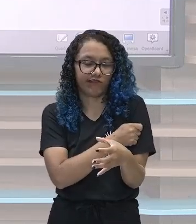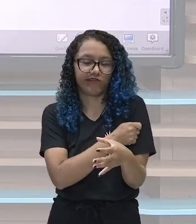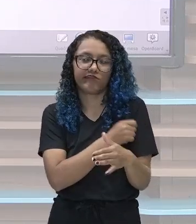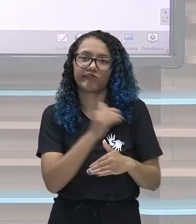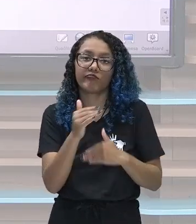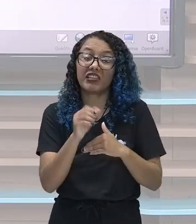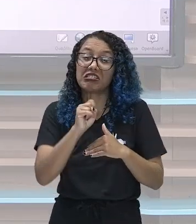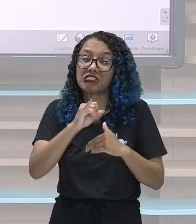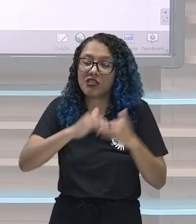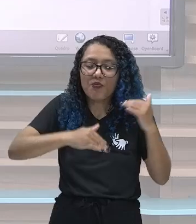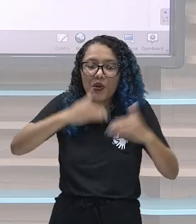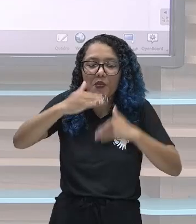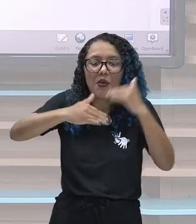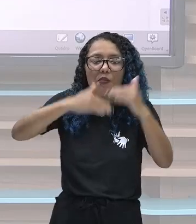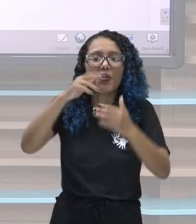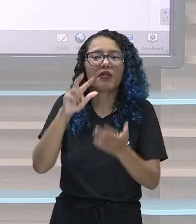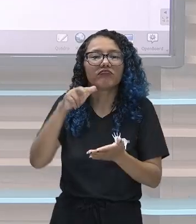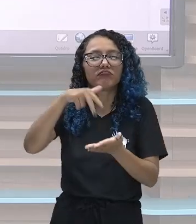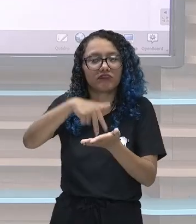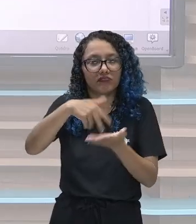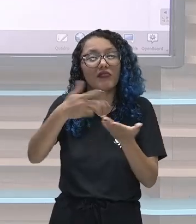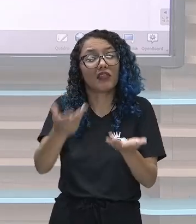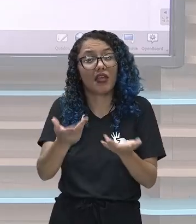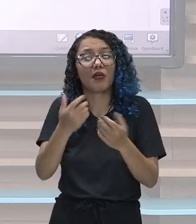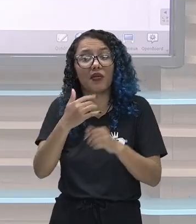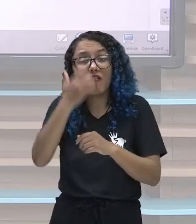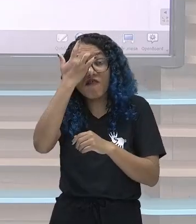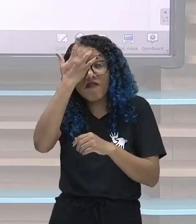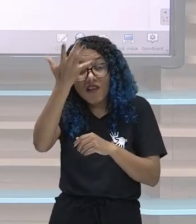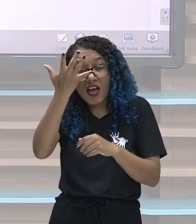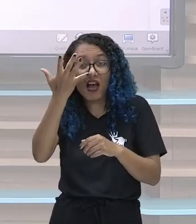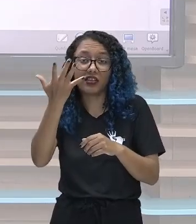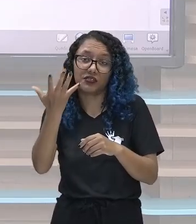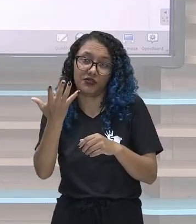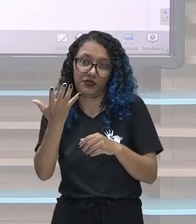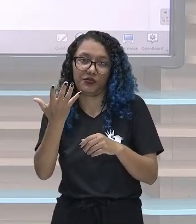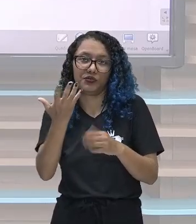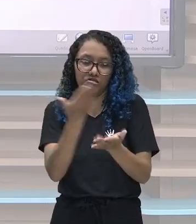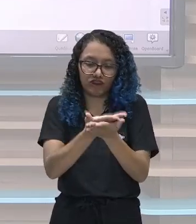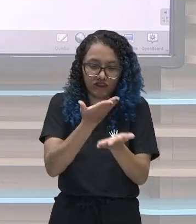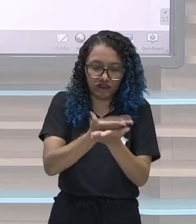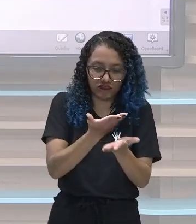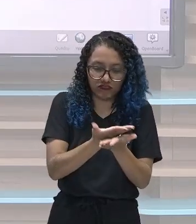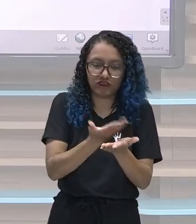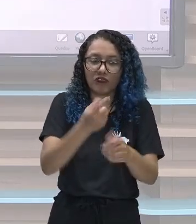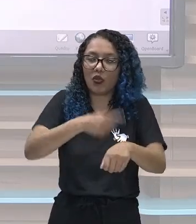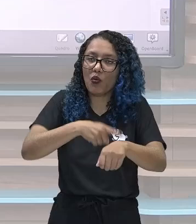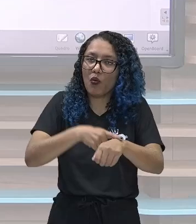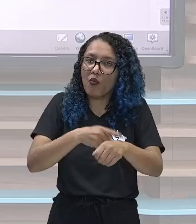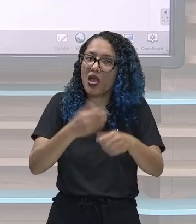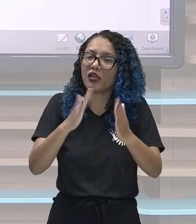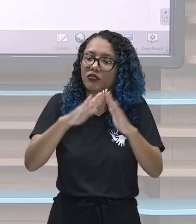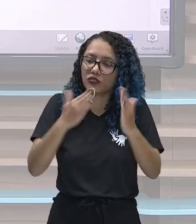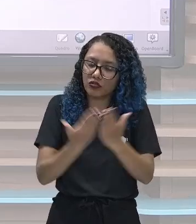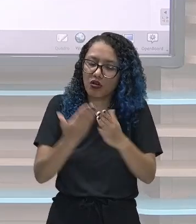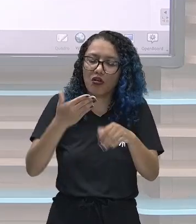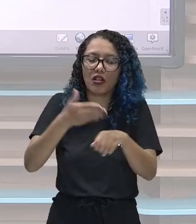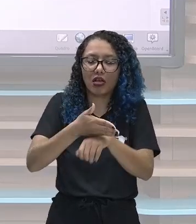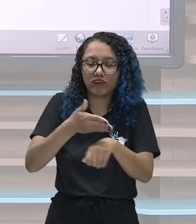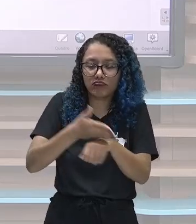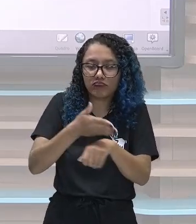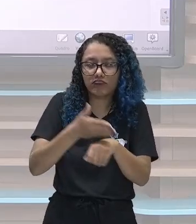vai facilitar, né, o seu momento aí na escola, porque vai fazer com que você seja, né, ativo, um